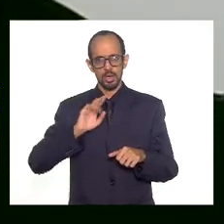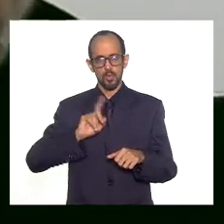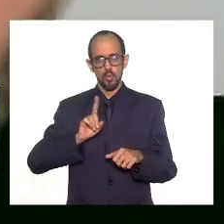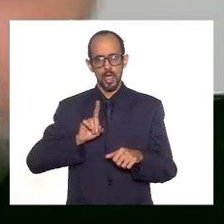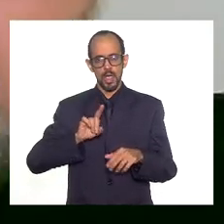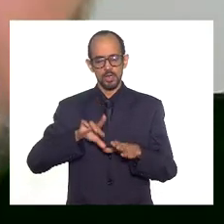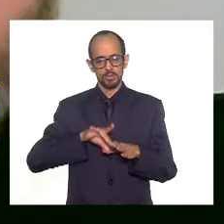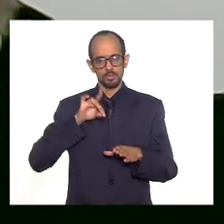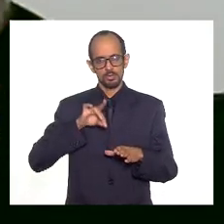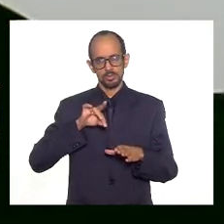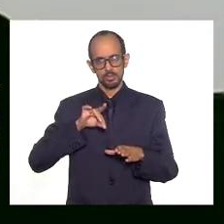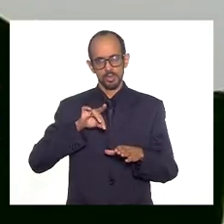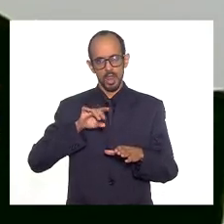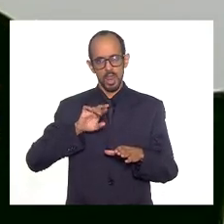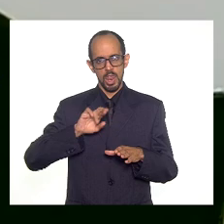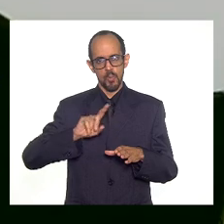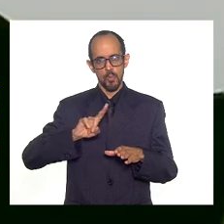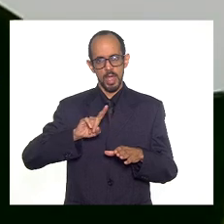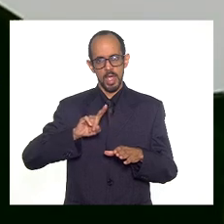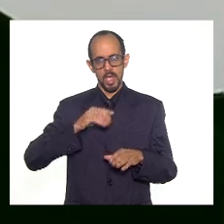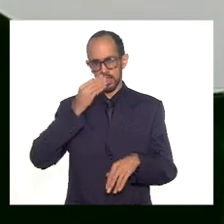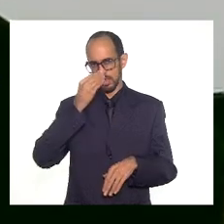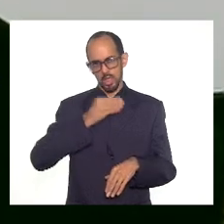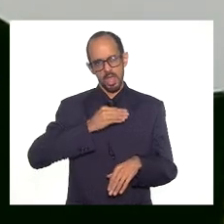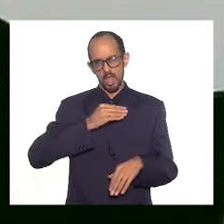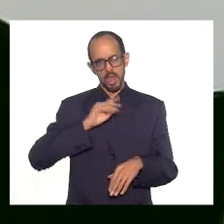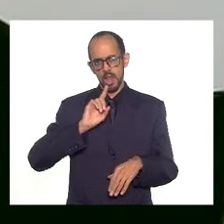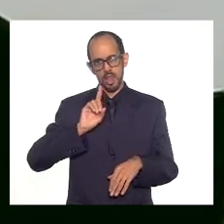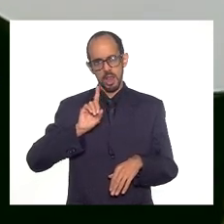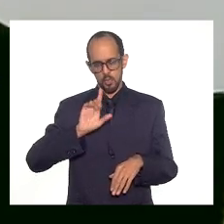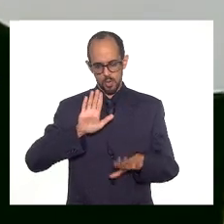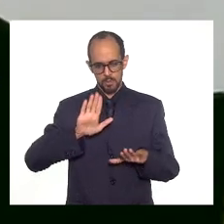tenham mérito, mas é que eles não só